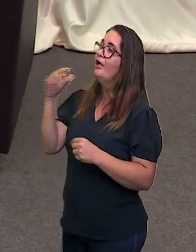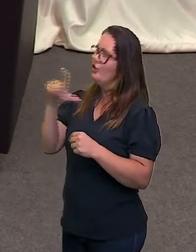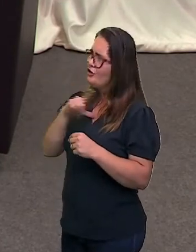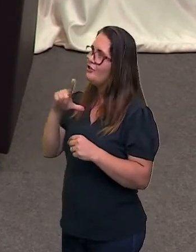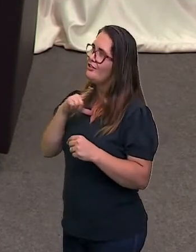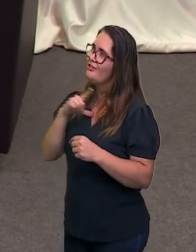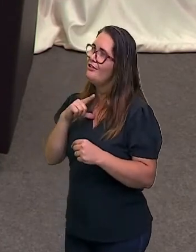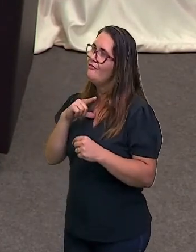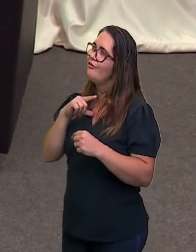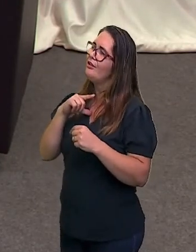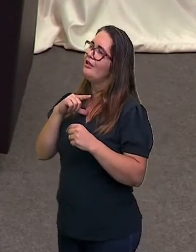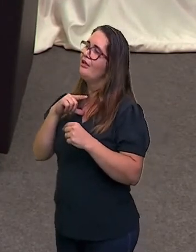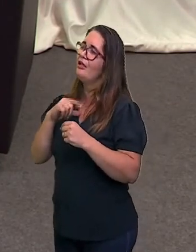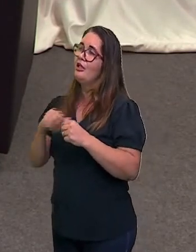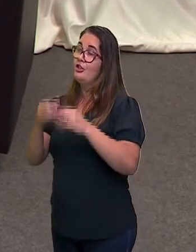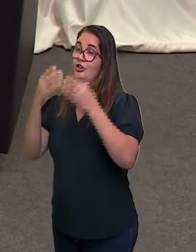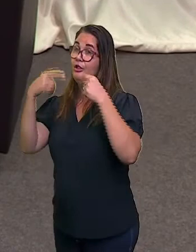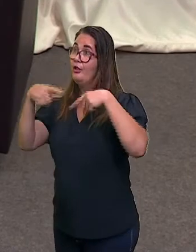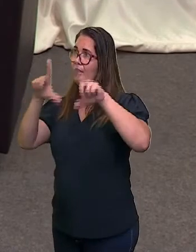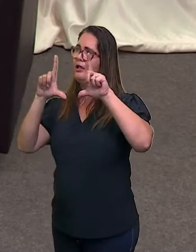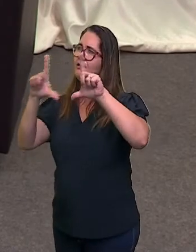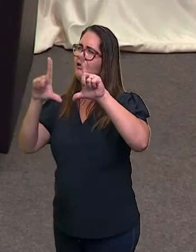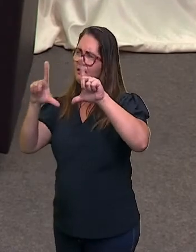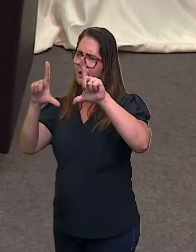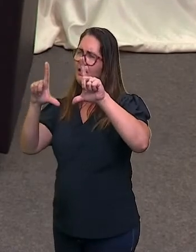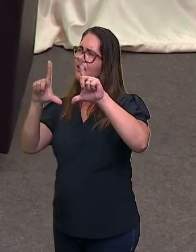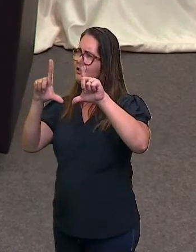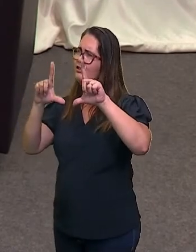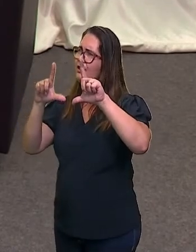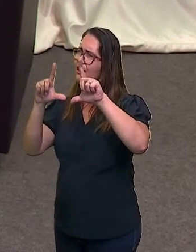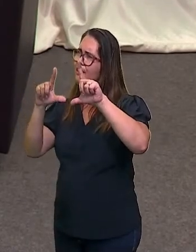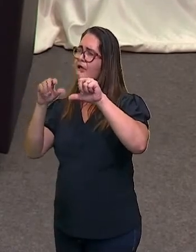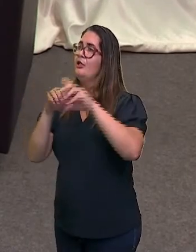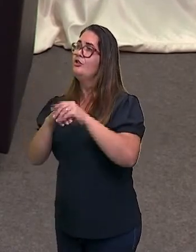acessar, né, ampliar os meus conhecimentos